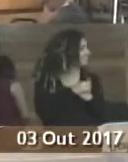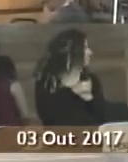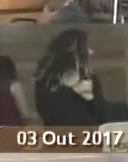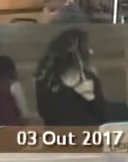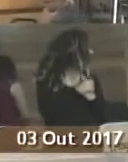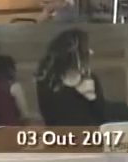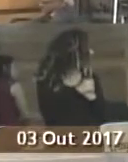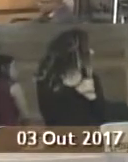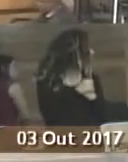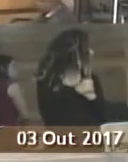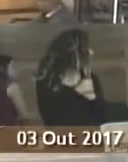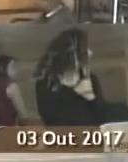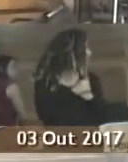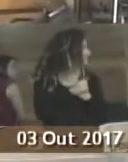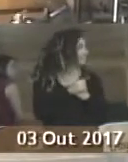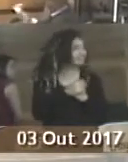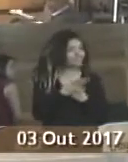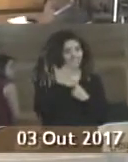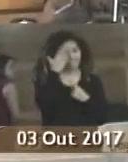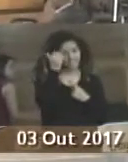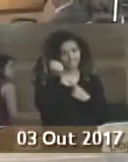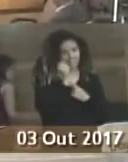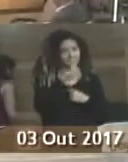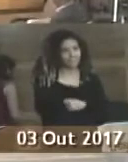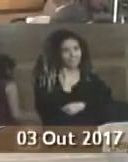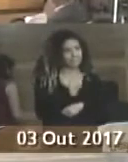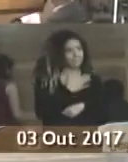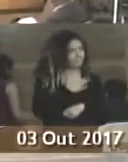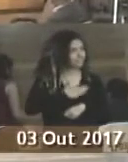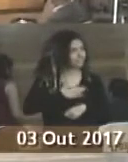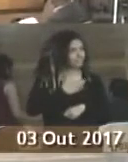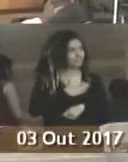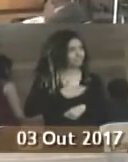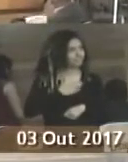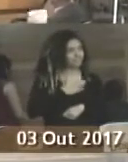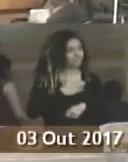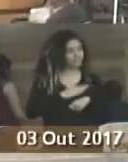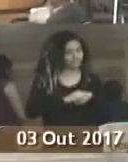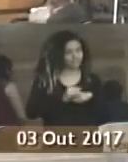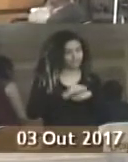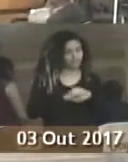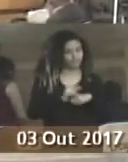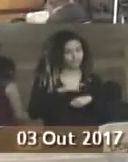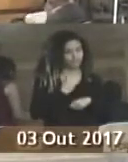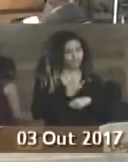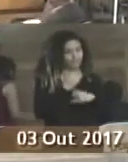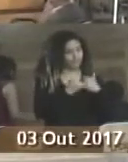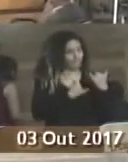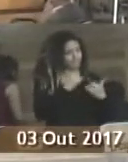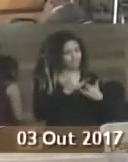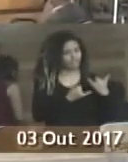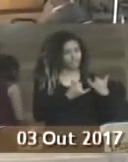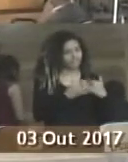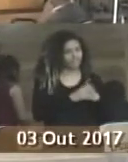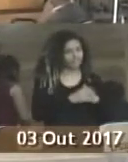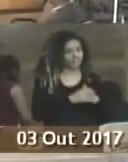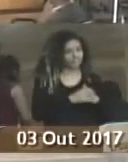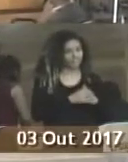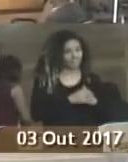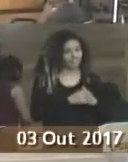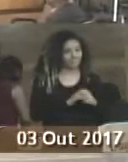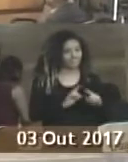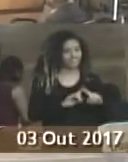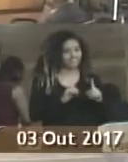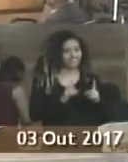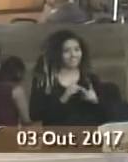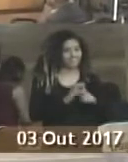precisa chorar, não. É, ele sabe do apreço que toda essa casa tem por ele, o carinho. A gente brinca, a gente acaba com a vida dele,